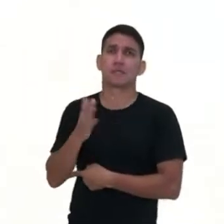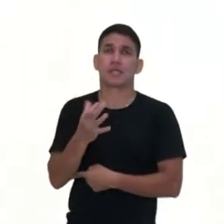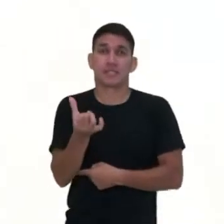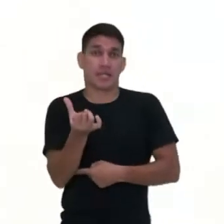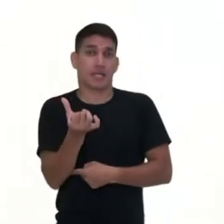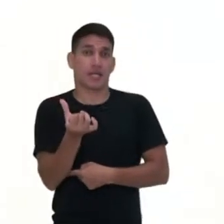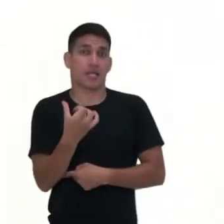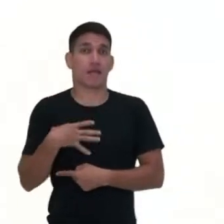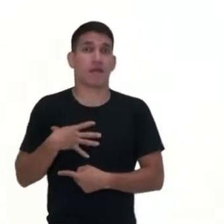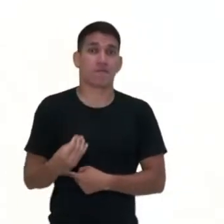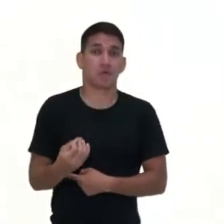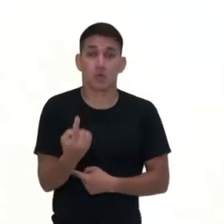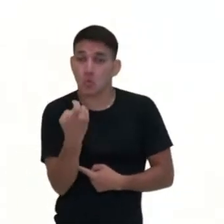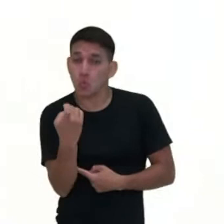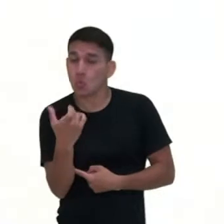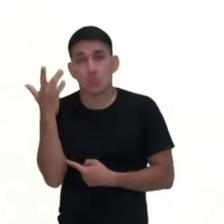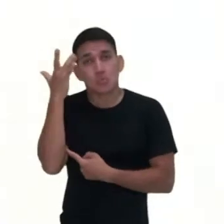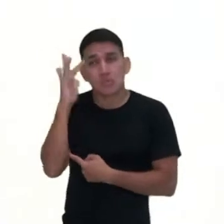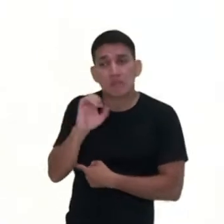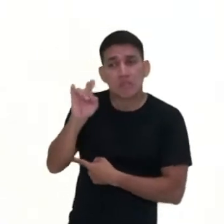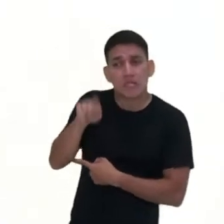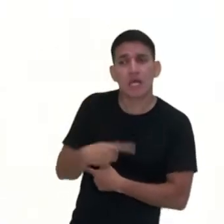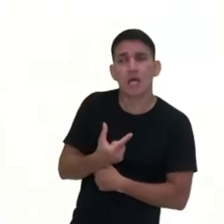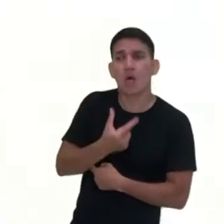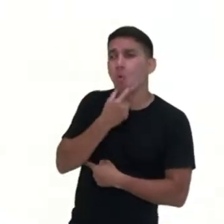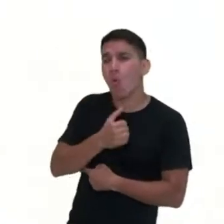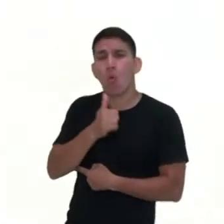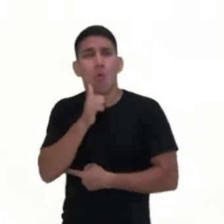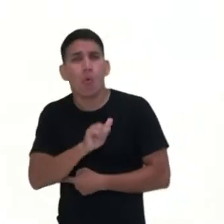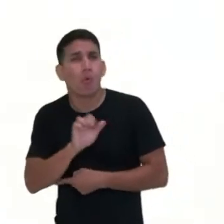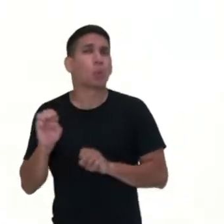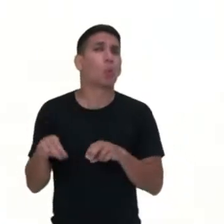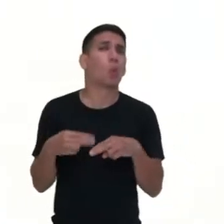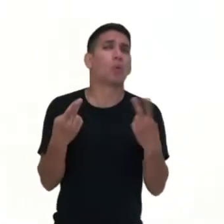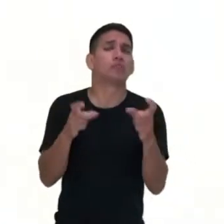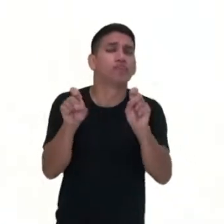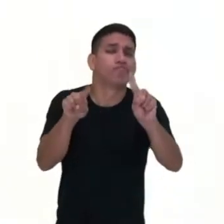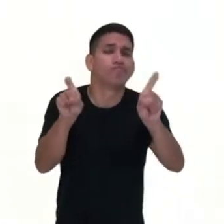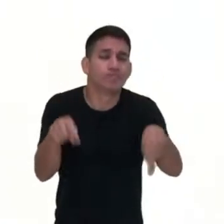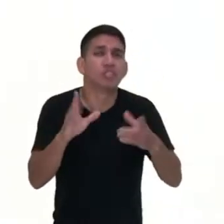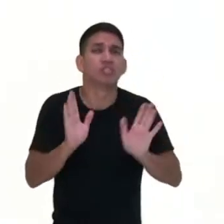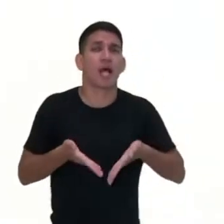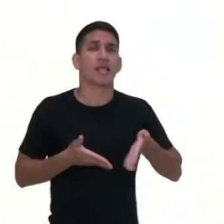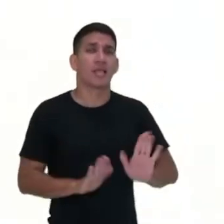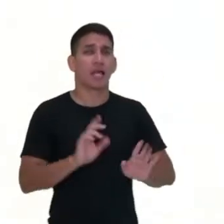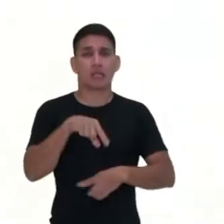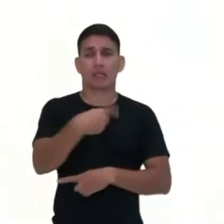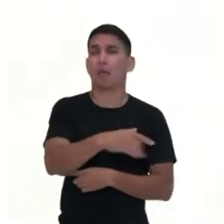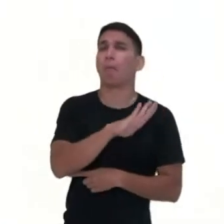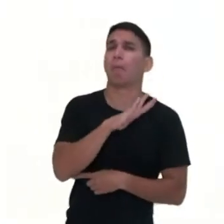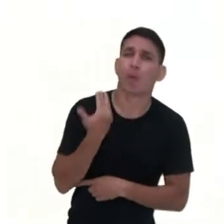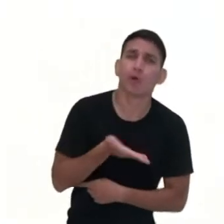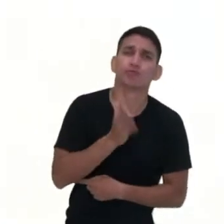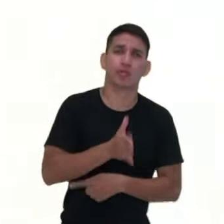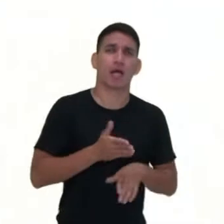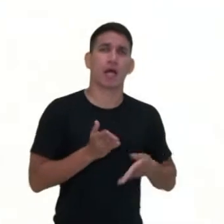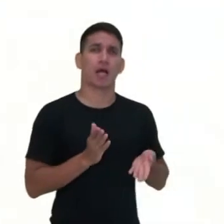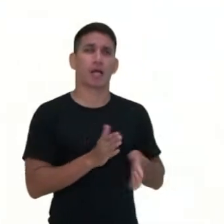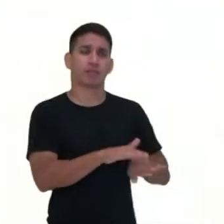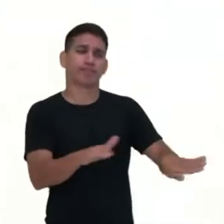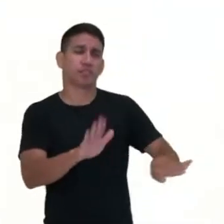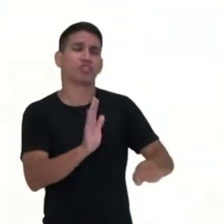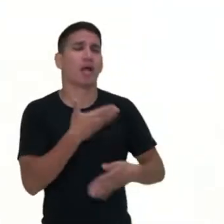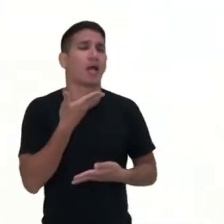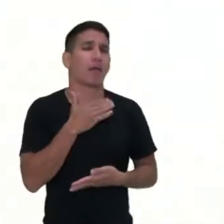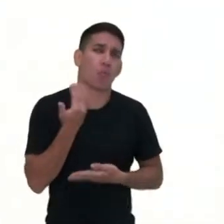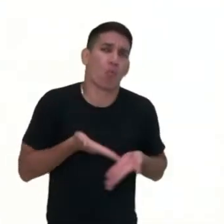6 filhos, um deles você não sabe se era menino ou menina, ou nasceu e já faleceu ainda na infância, ou já nasceu